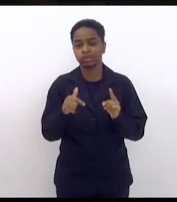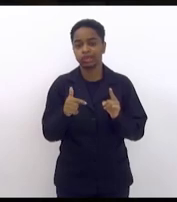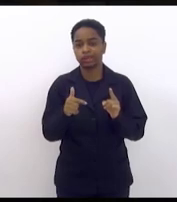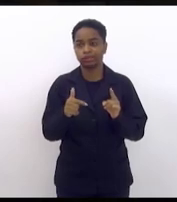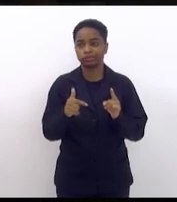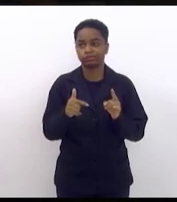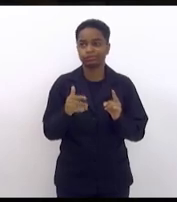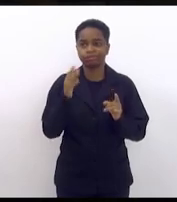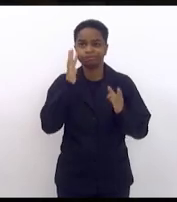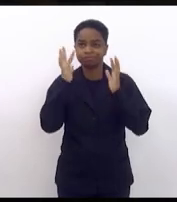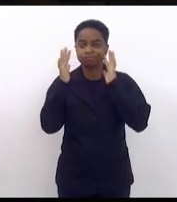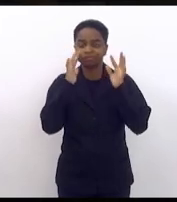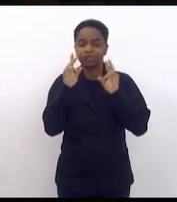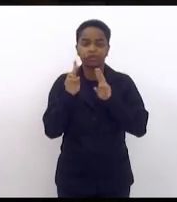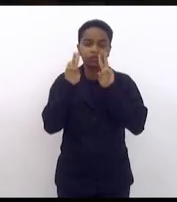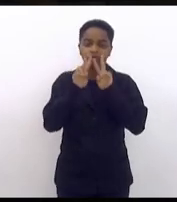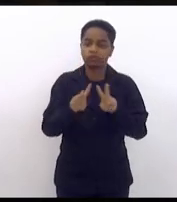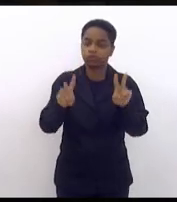ela.